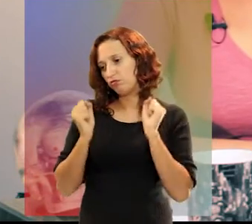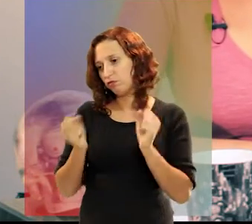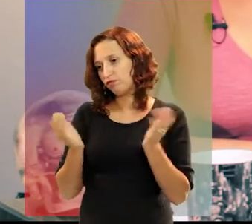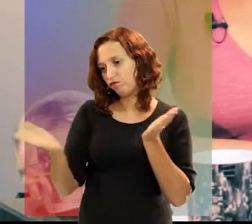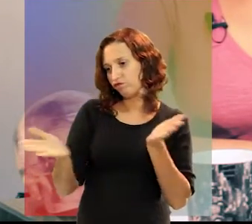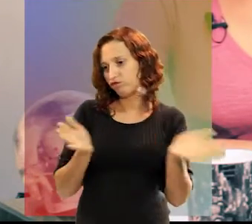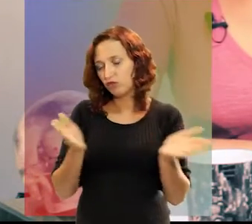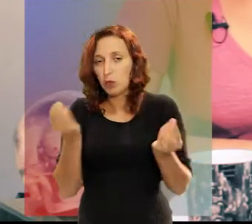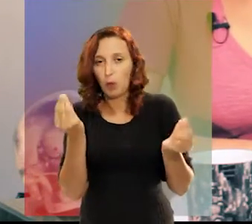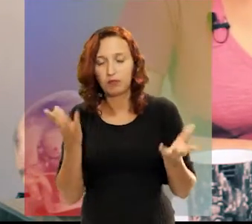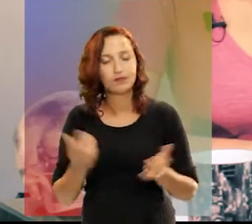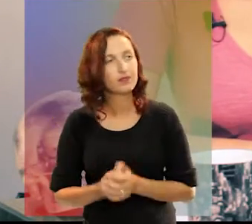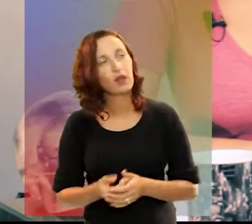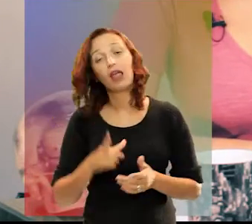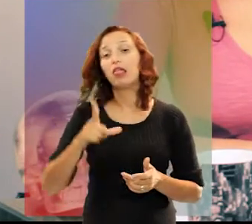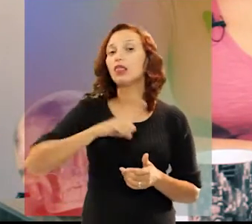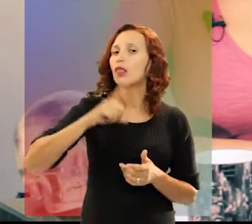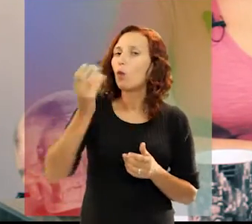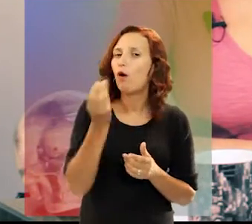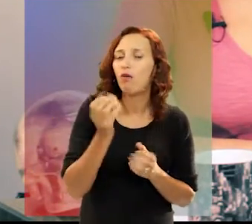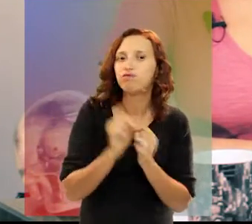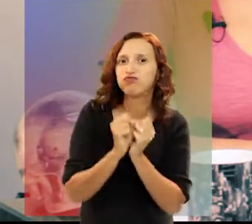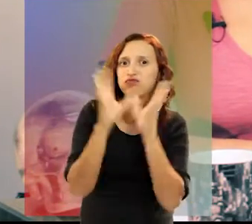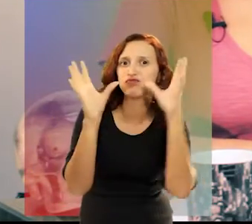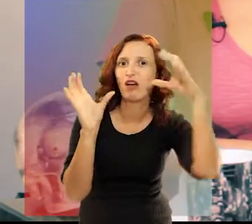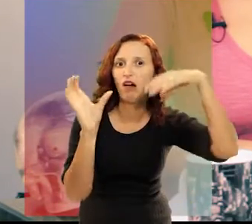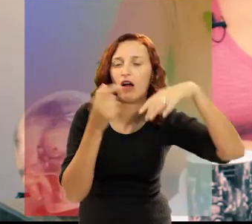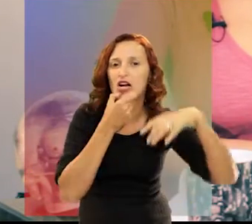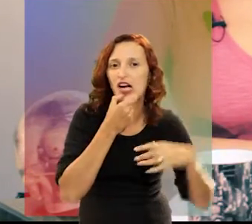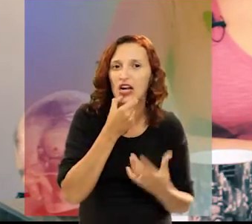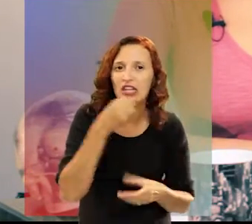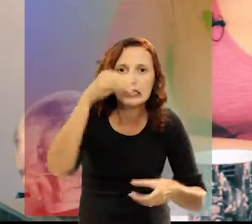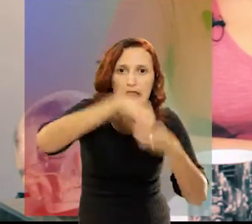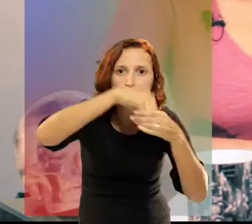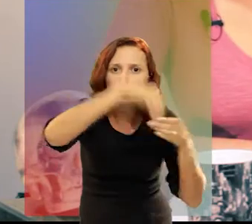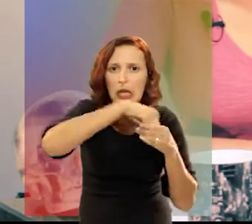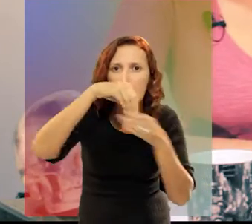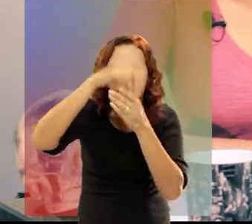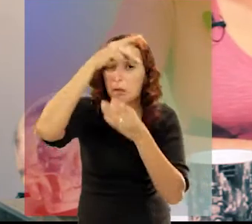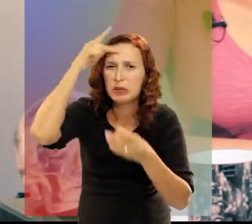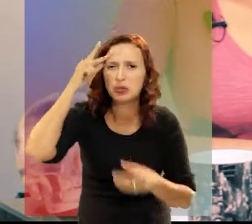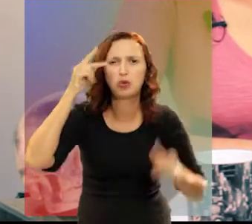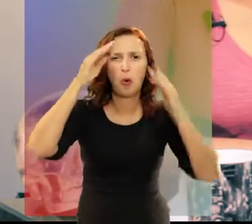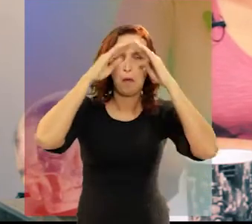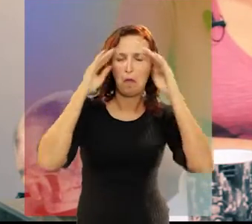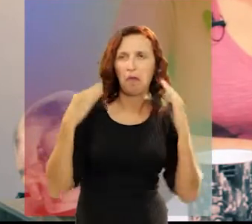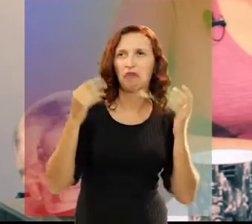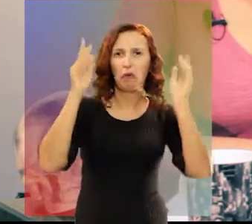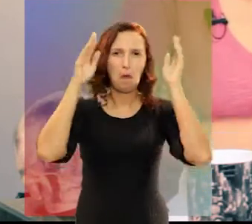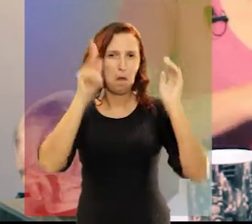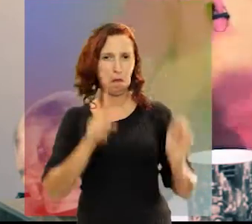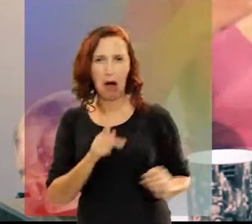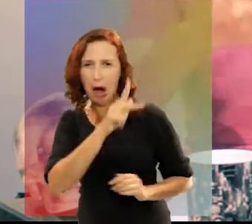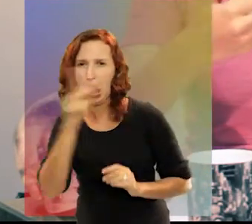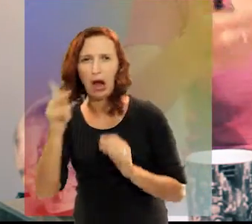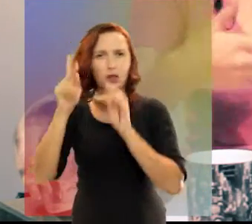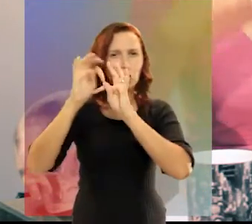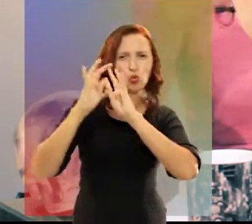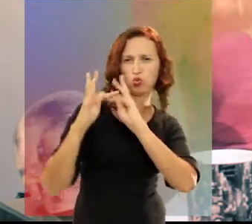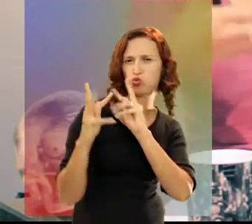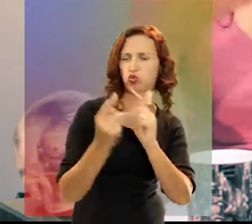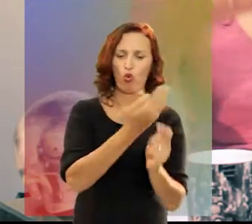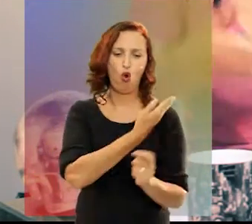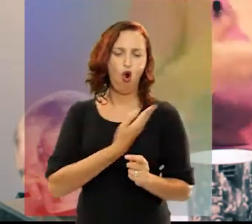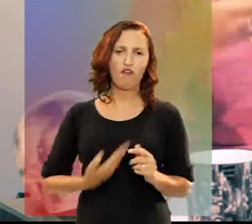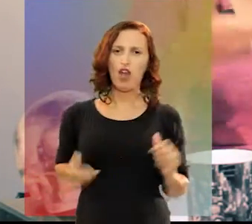vista, pode até ser um atentado patriótico. Mas eles estavam querendo explodir o parlamento com um monte de gente dentro. Com os catedráticos, os padres. Com os